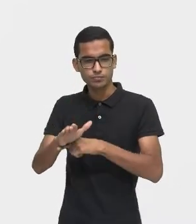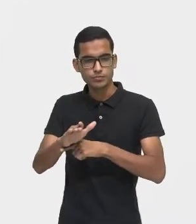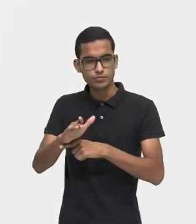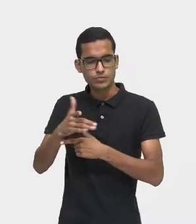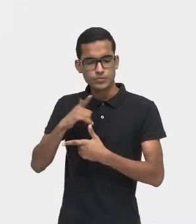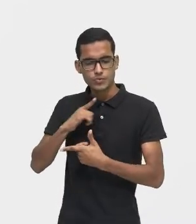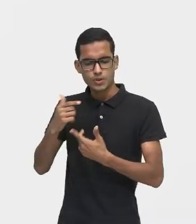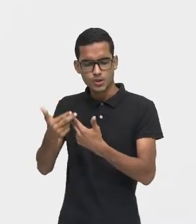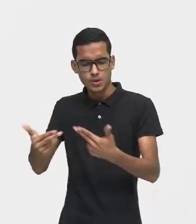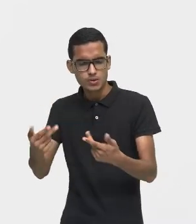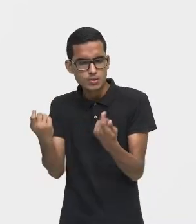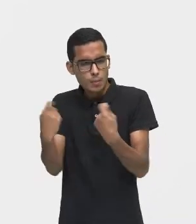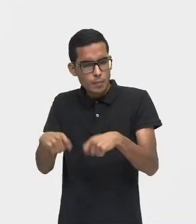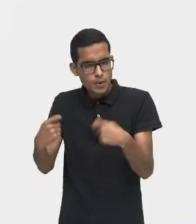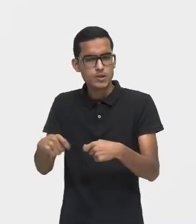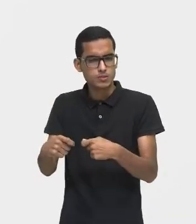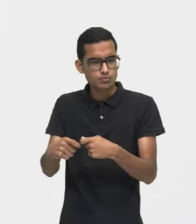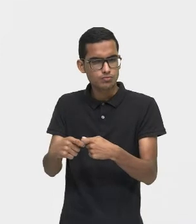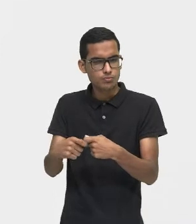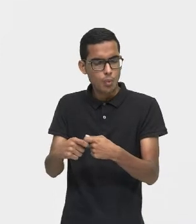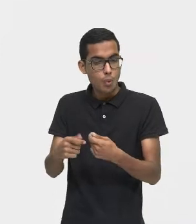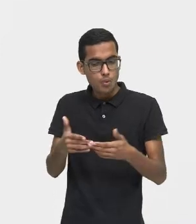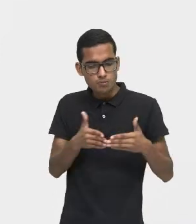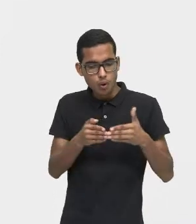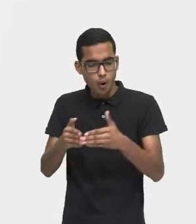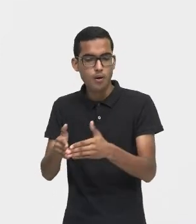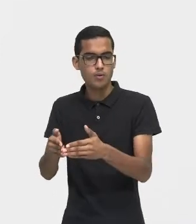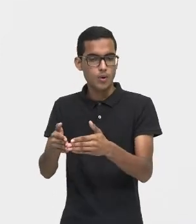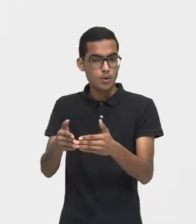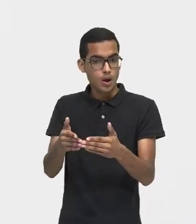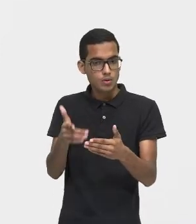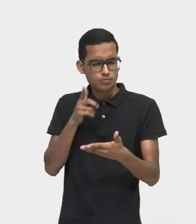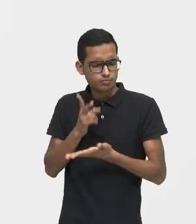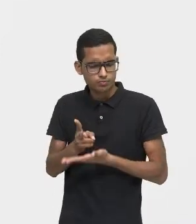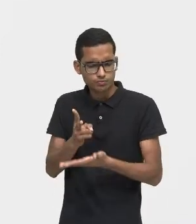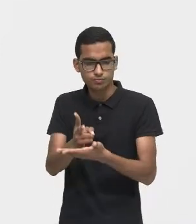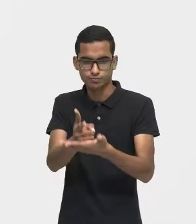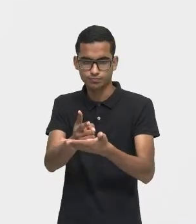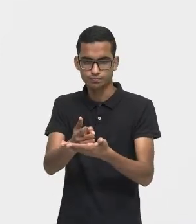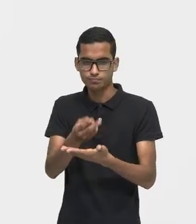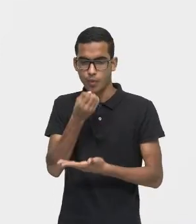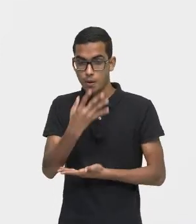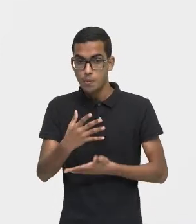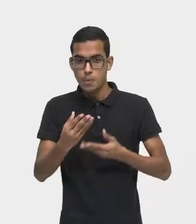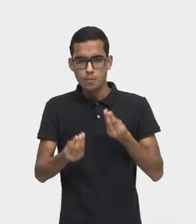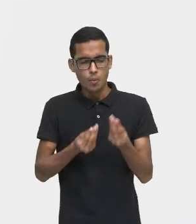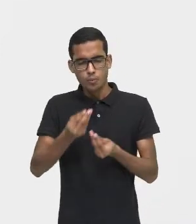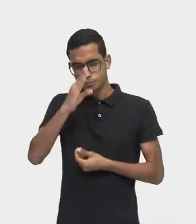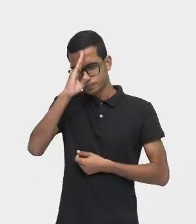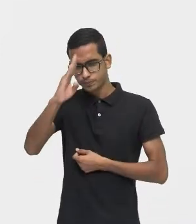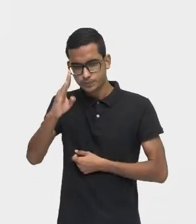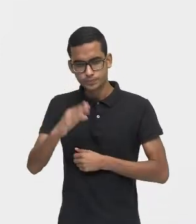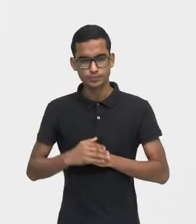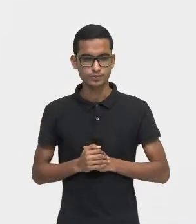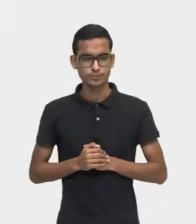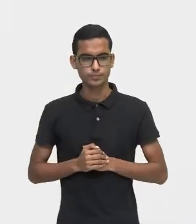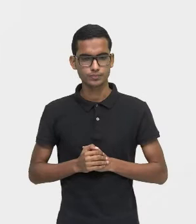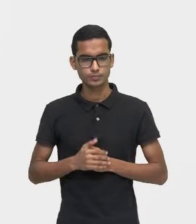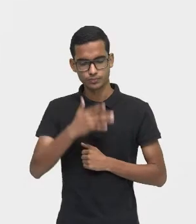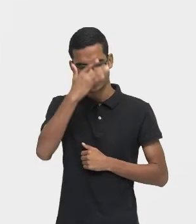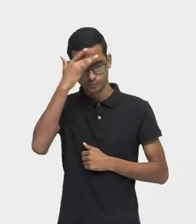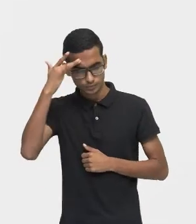utilização dessas hidrovias para que continue de forma contínua, principalmente aí para